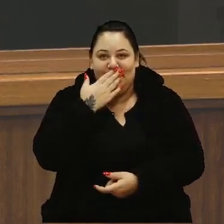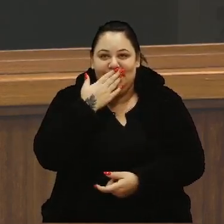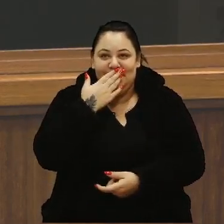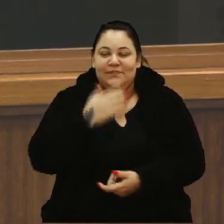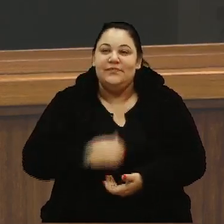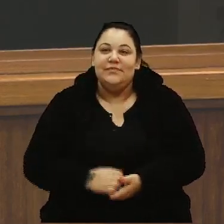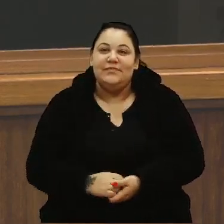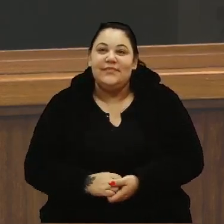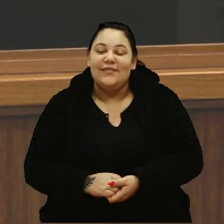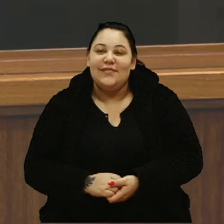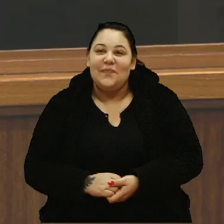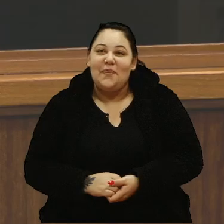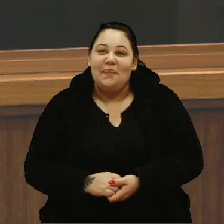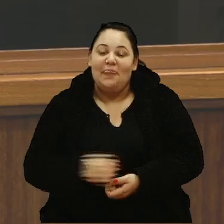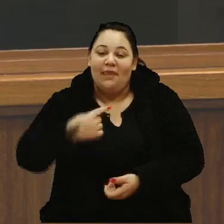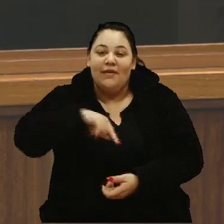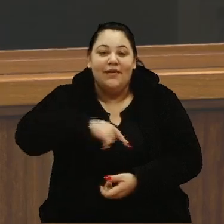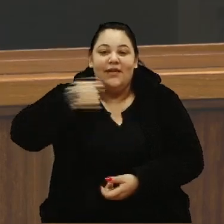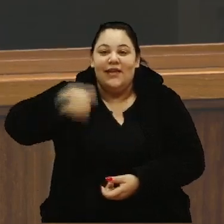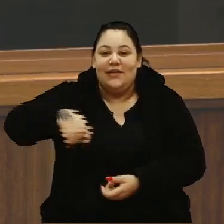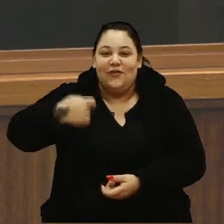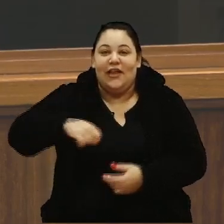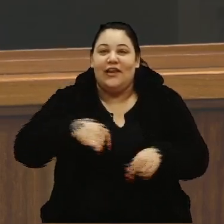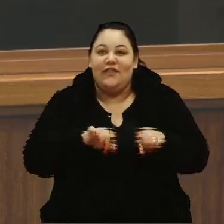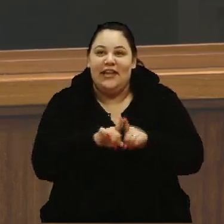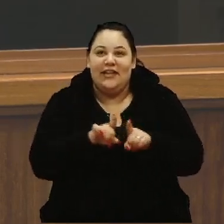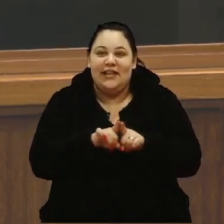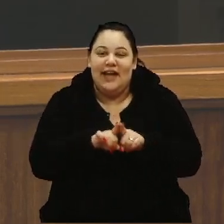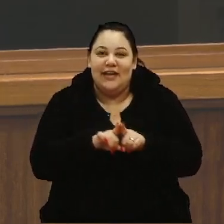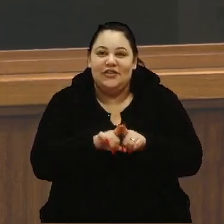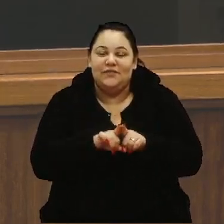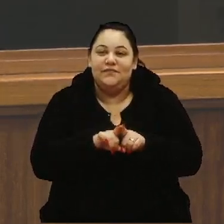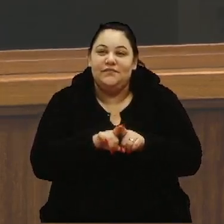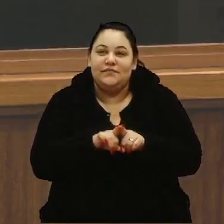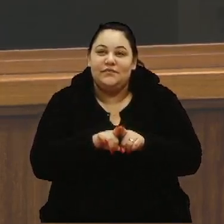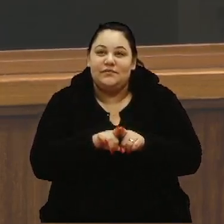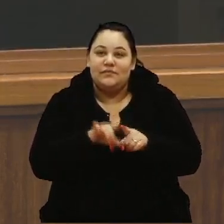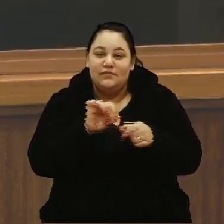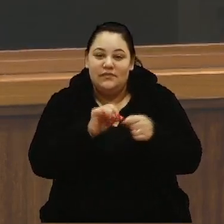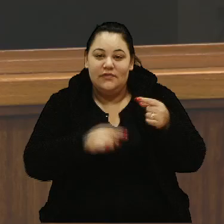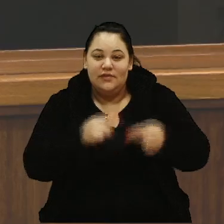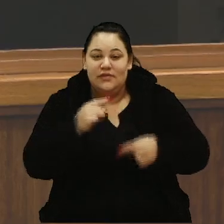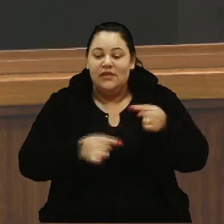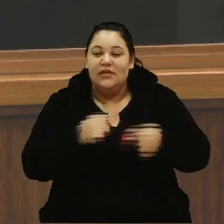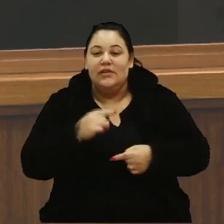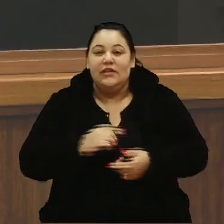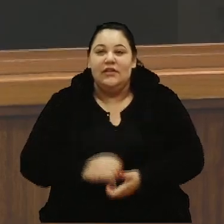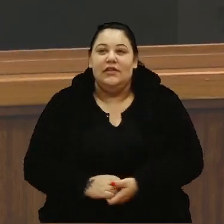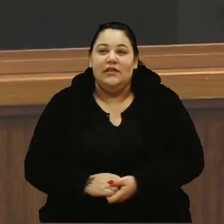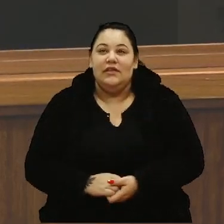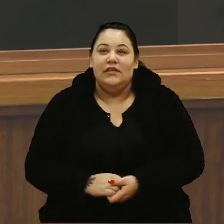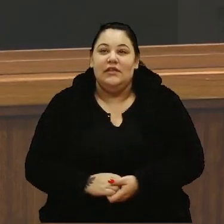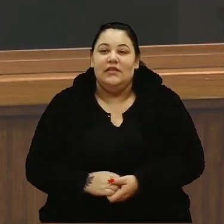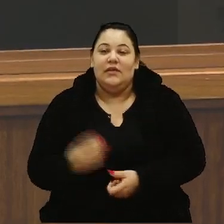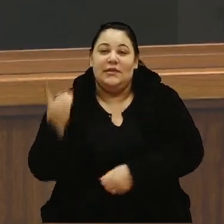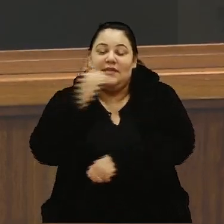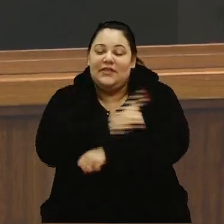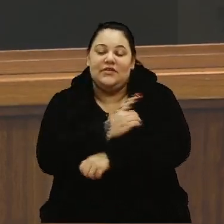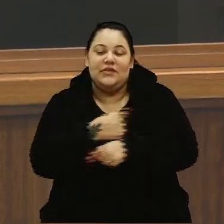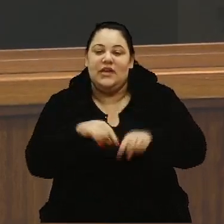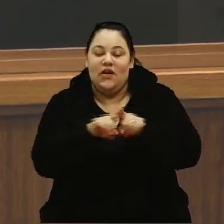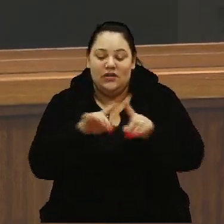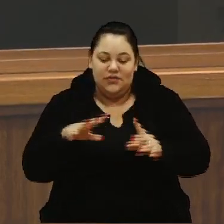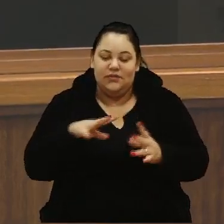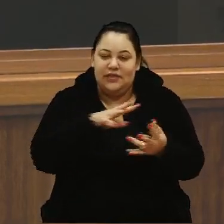Nós precisamos necessariamente fazer os debates. Já existe o Dia Internacional, mas